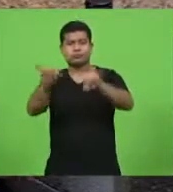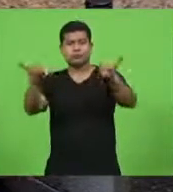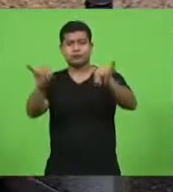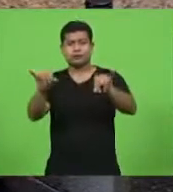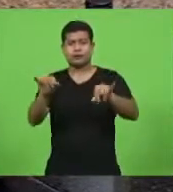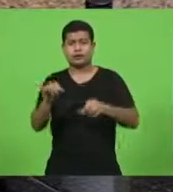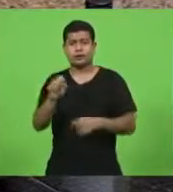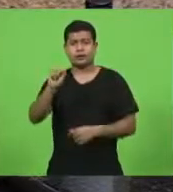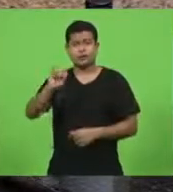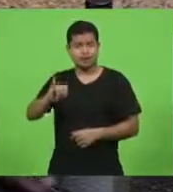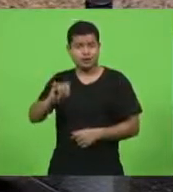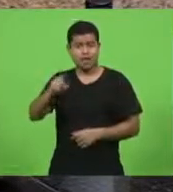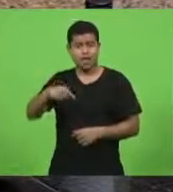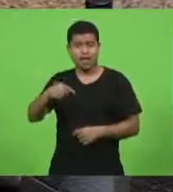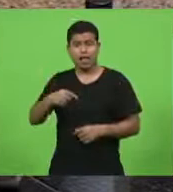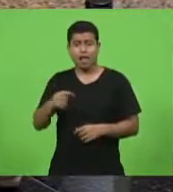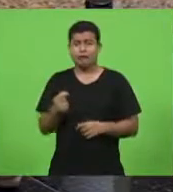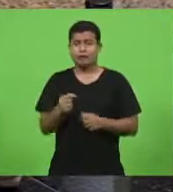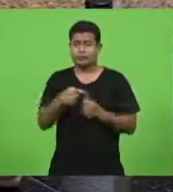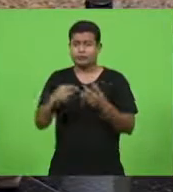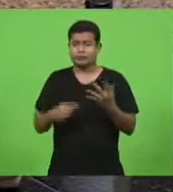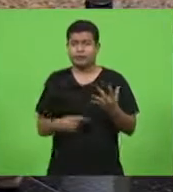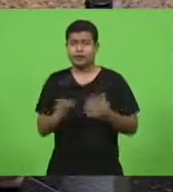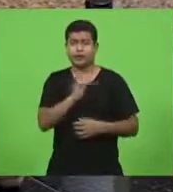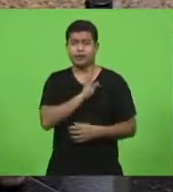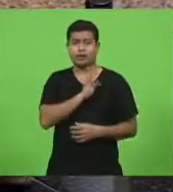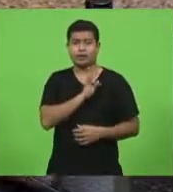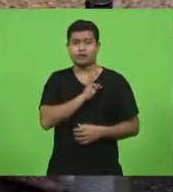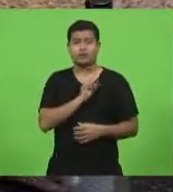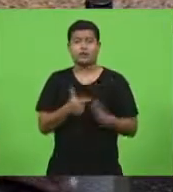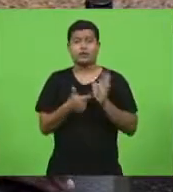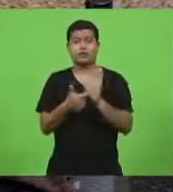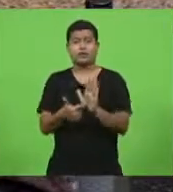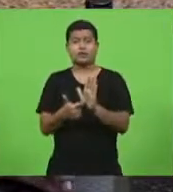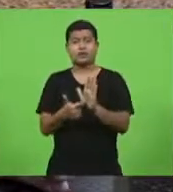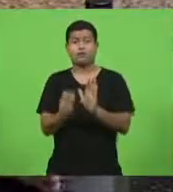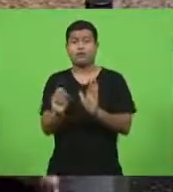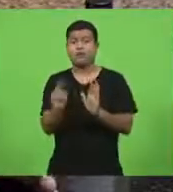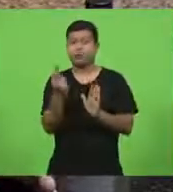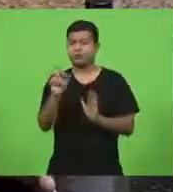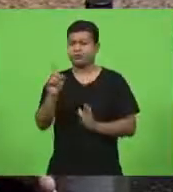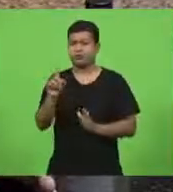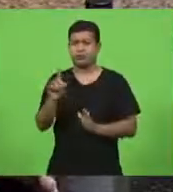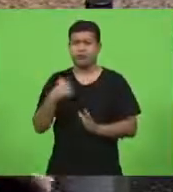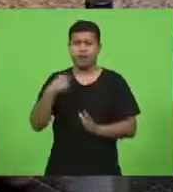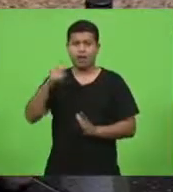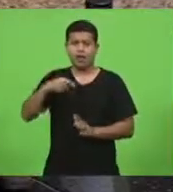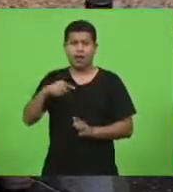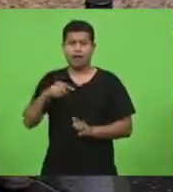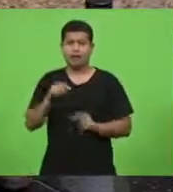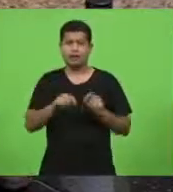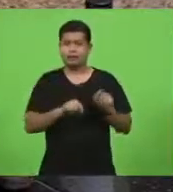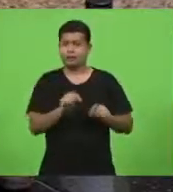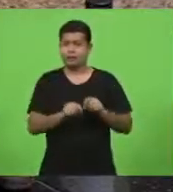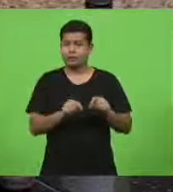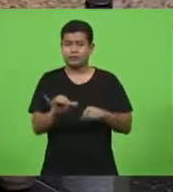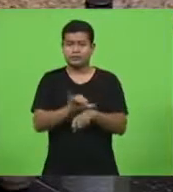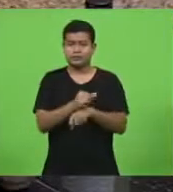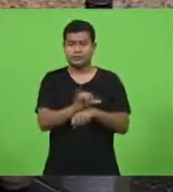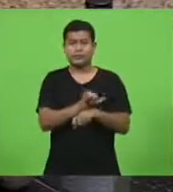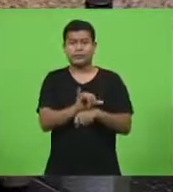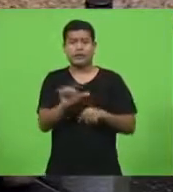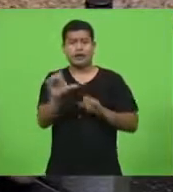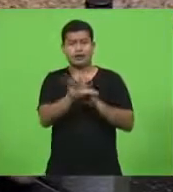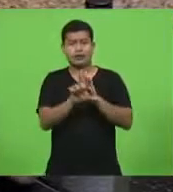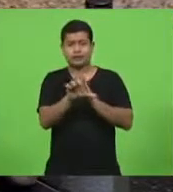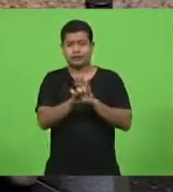critérios técnicos, se é levado em consideração a indicação, ou a gente está usando uma ferramenta legislativa aqui inútil, que não tem